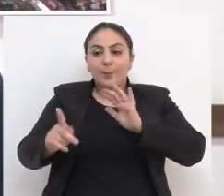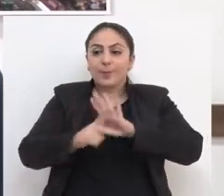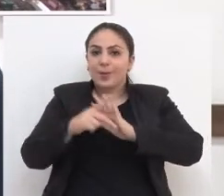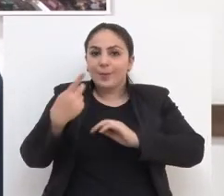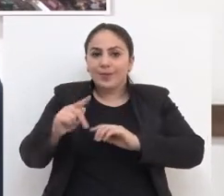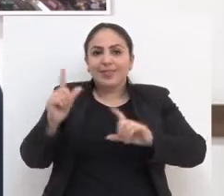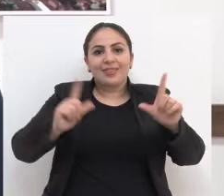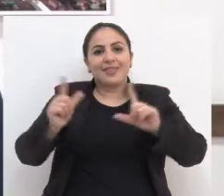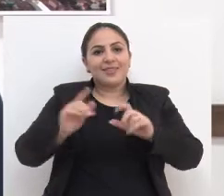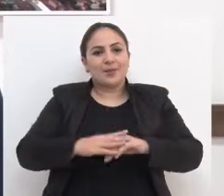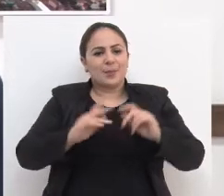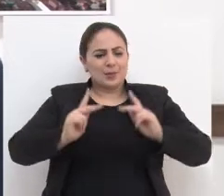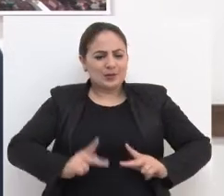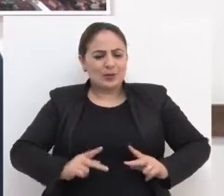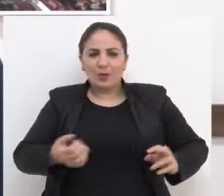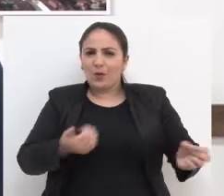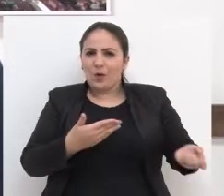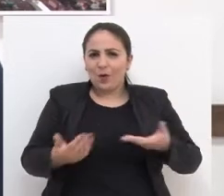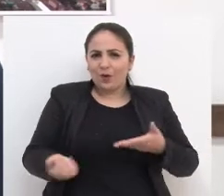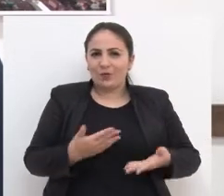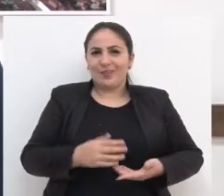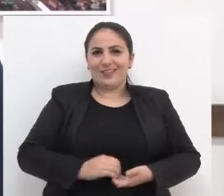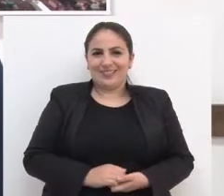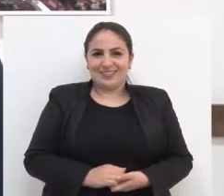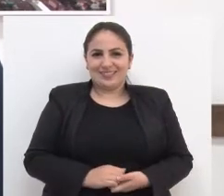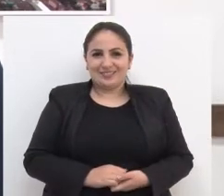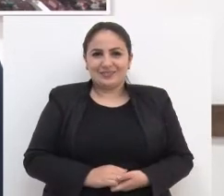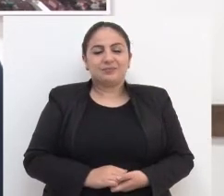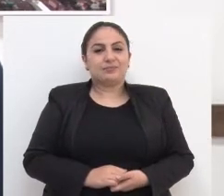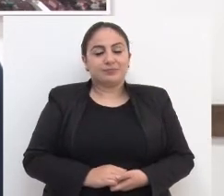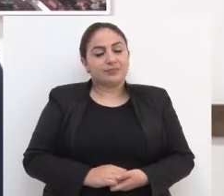mostrou que era uma pessoa moderna, uma pessoa dinâmica. Então,